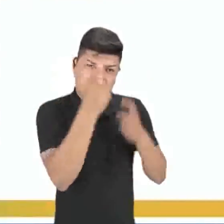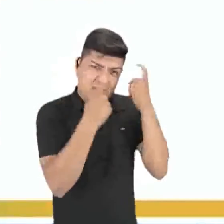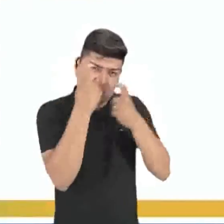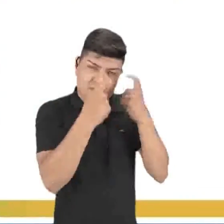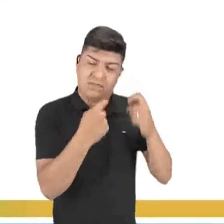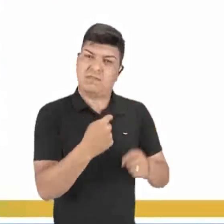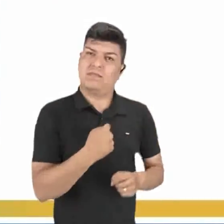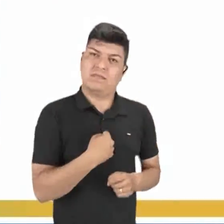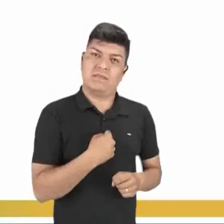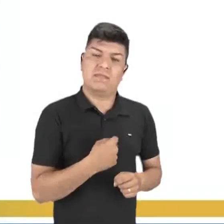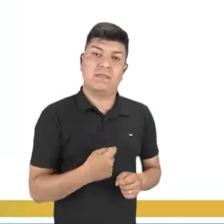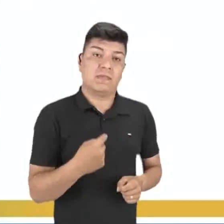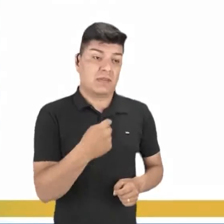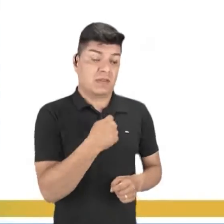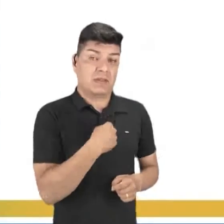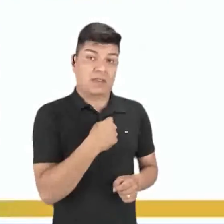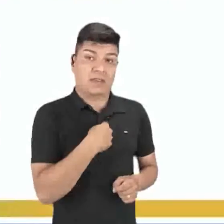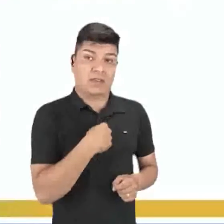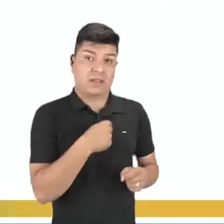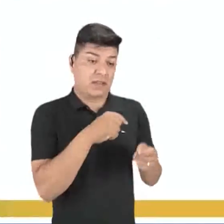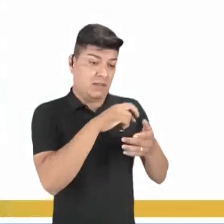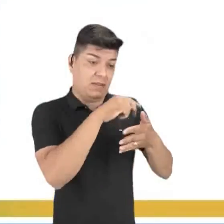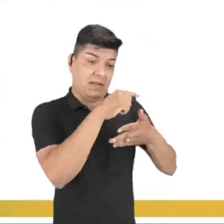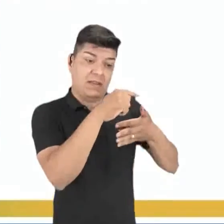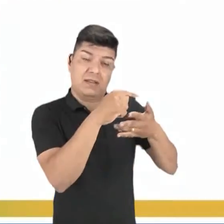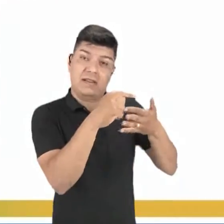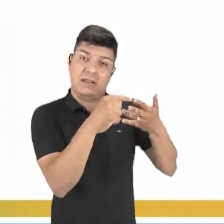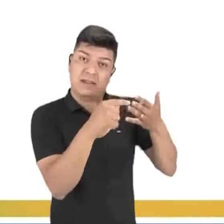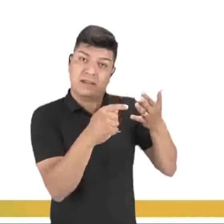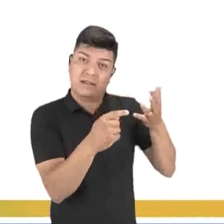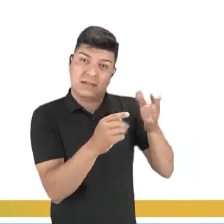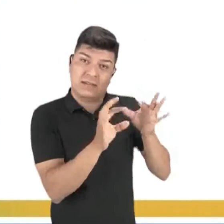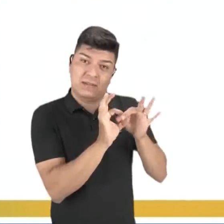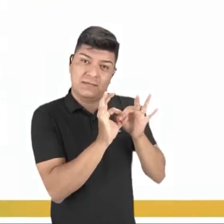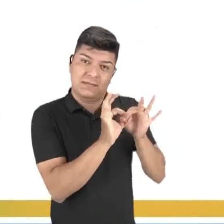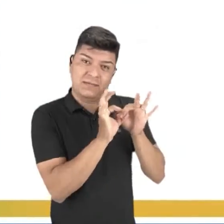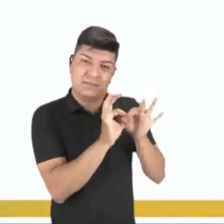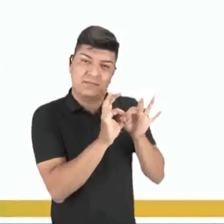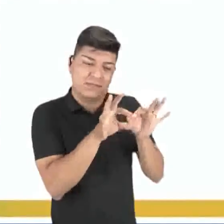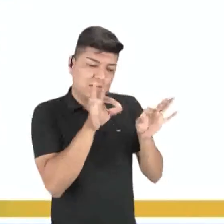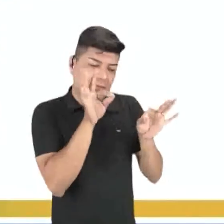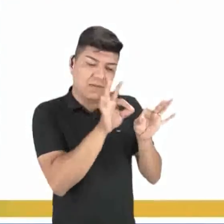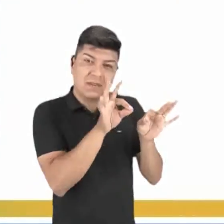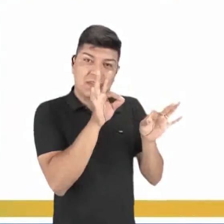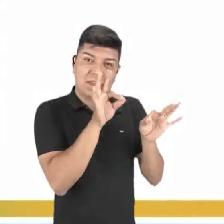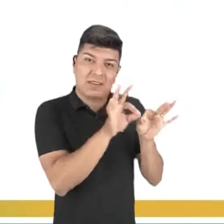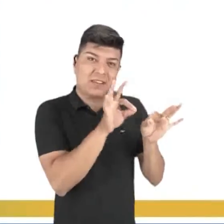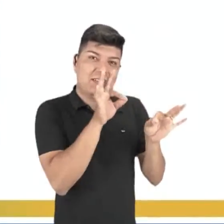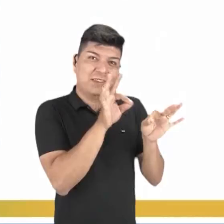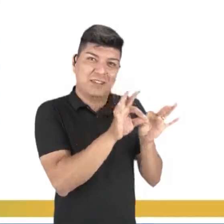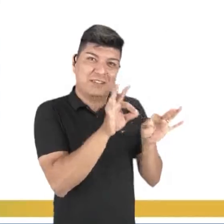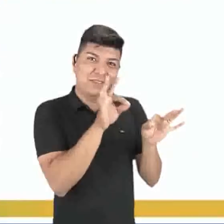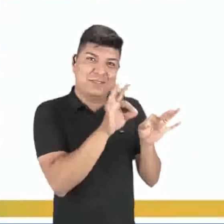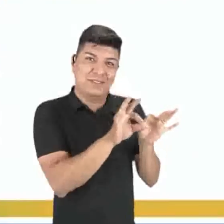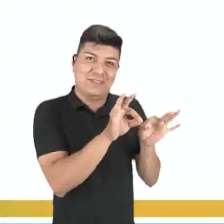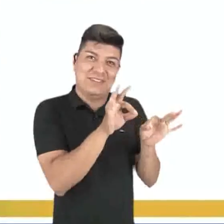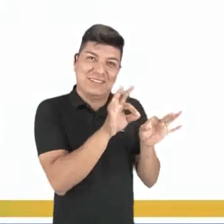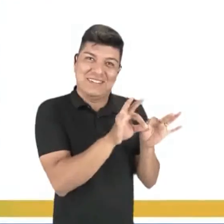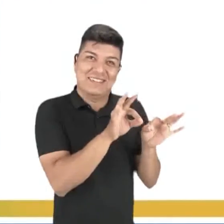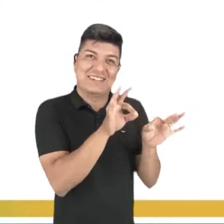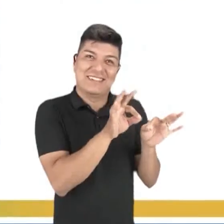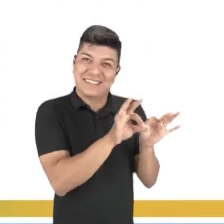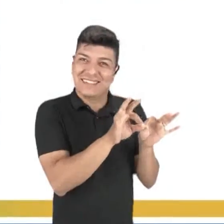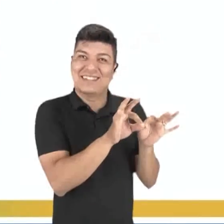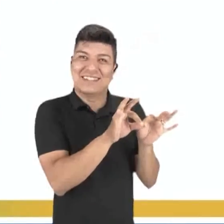é quem vou aqui entre os dedos dela, unidinha a eles, furando abaixo e acima.